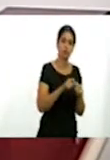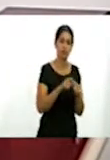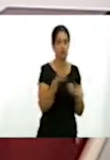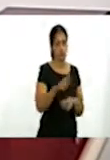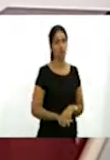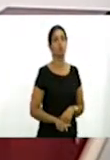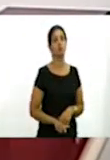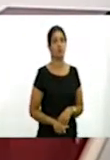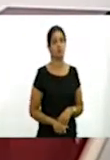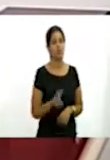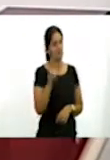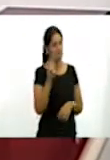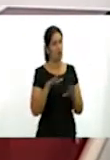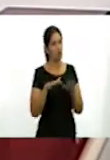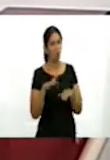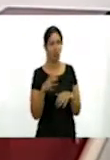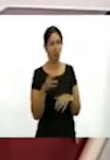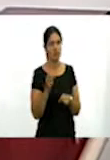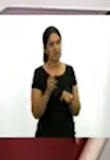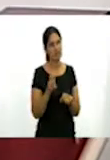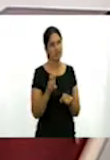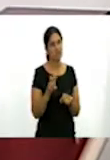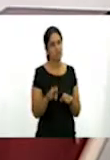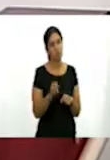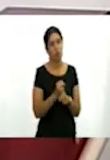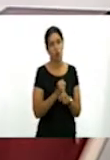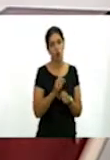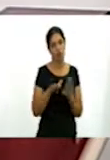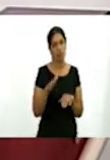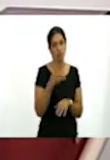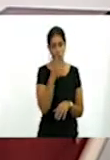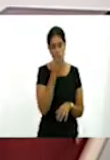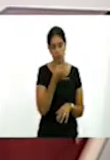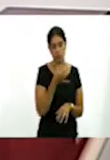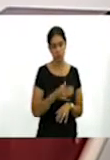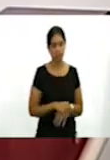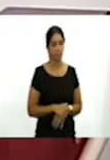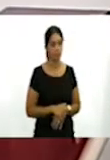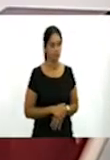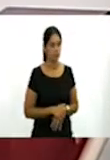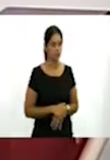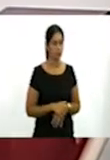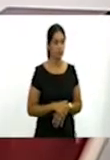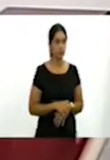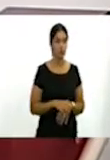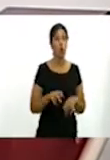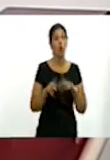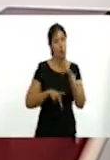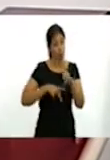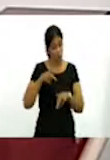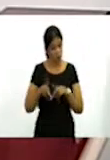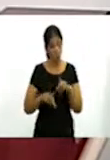então se não me engano acho que há cinco anos que kaká empresa oferece garantia agora nesse caso o que acontece o poder público a